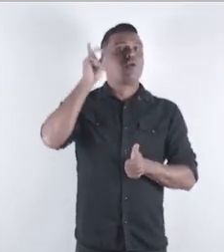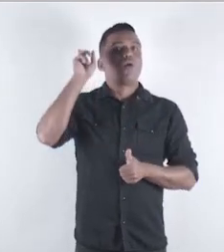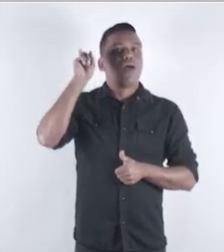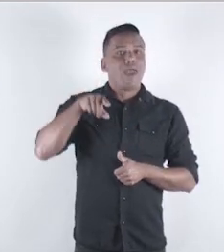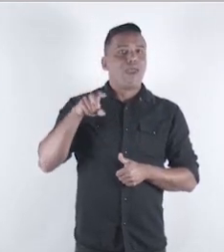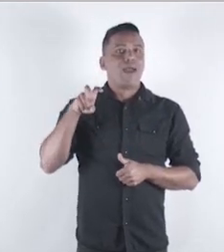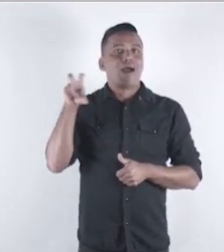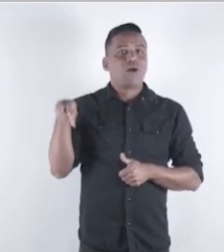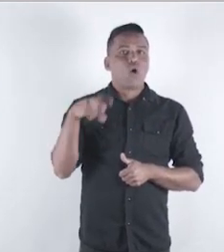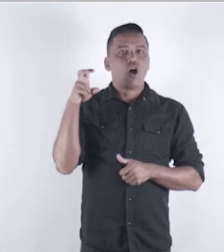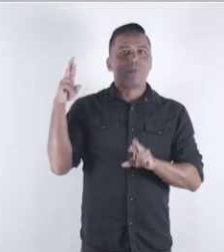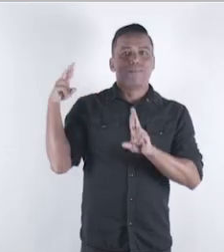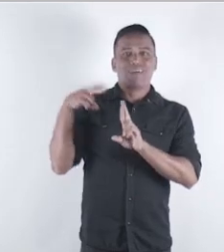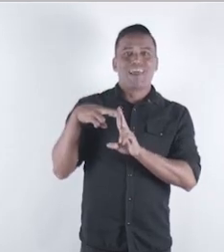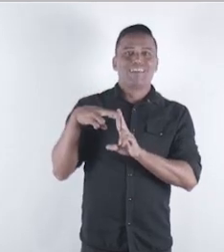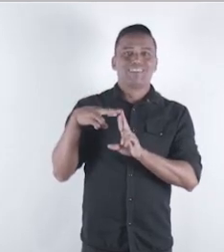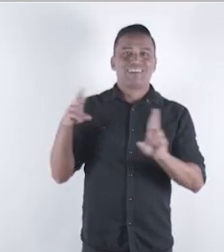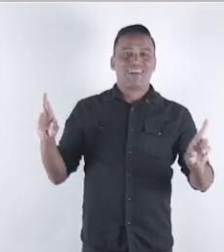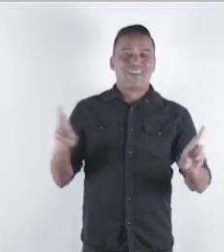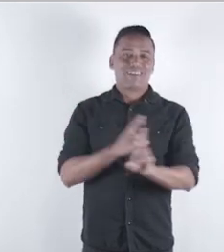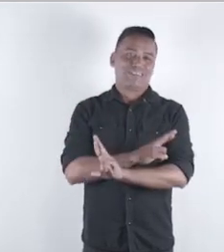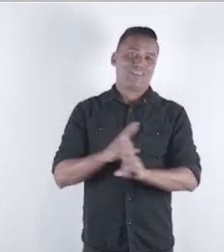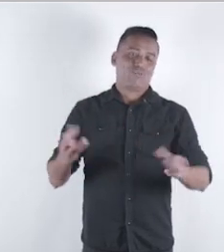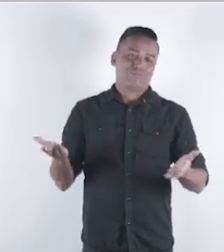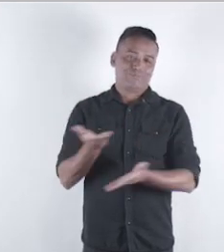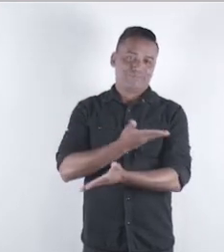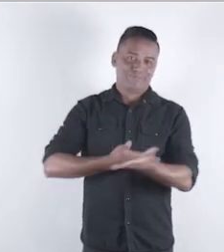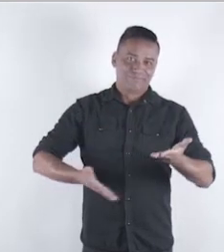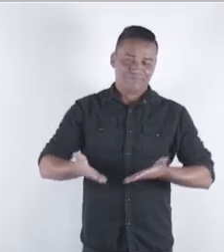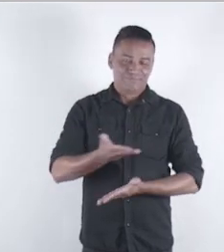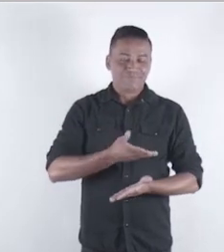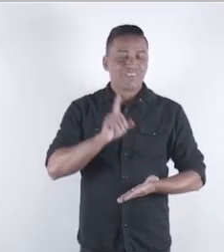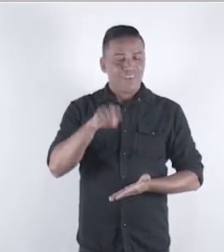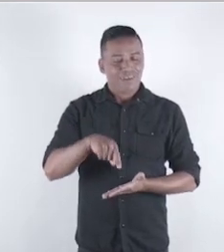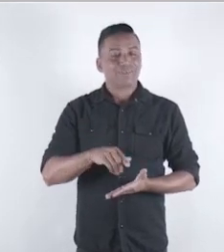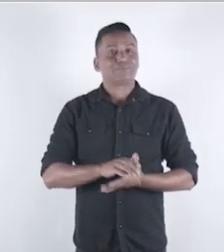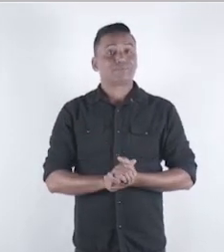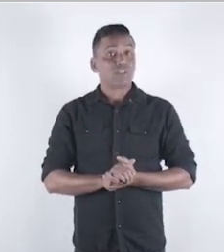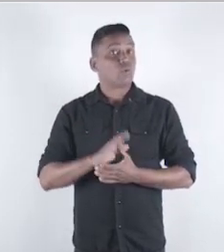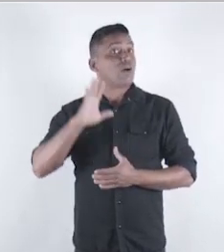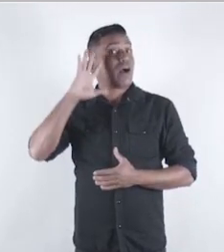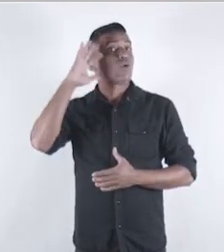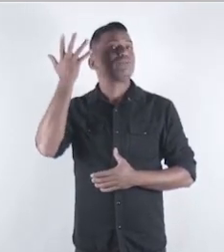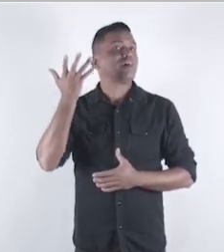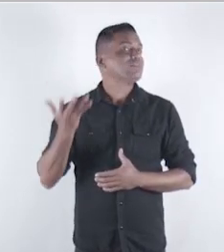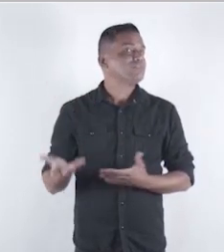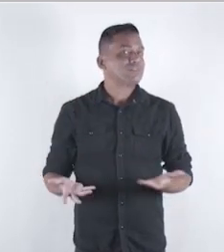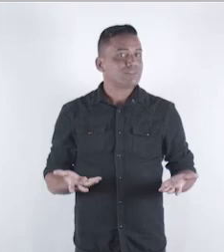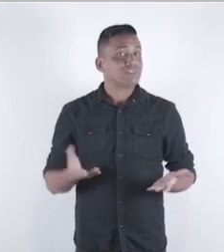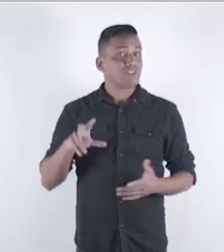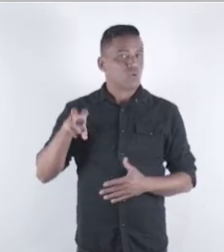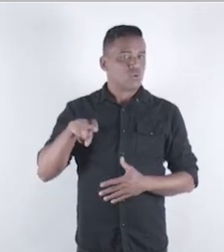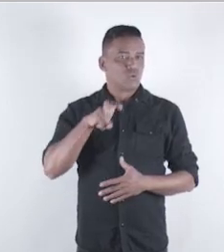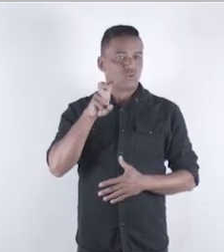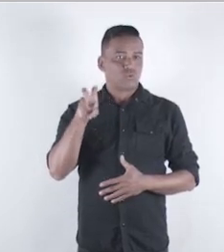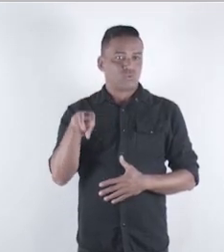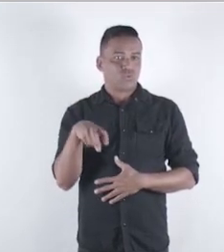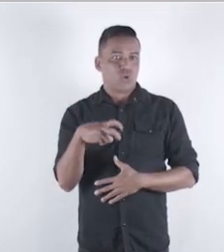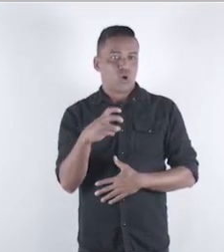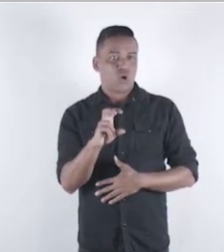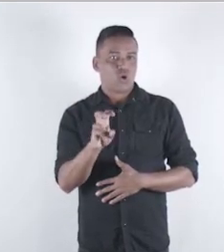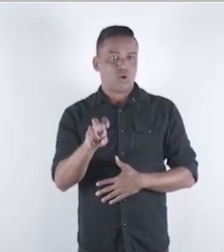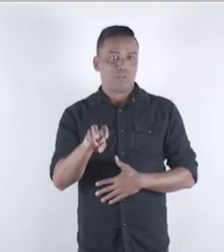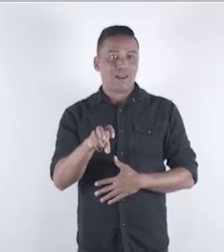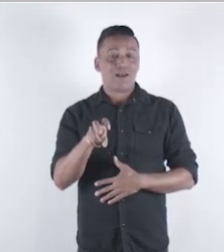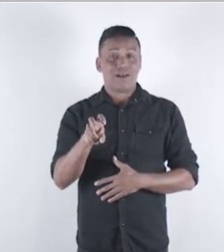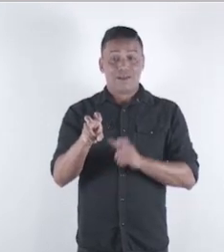é o único parâmetro de relacionamento que ela tem até então. E acontece que a cobra, ela é